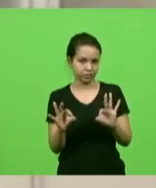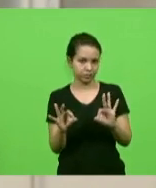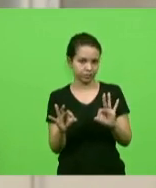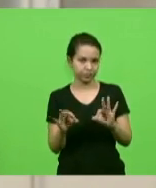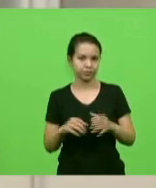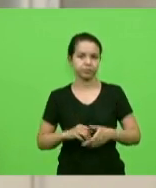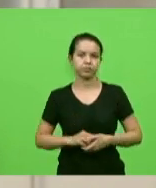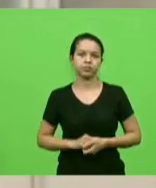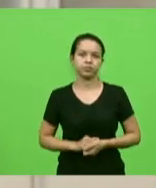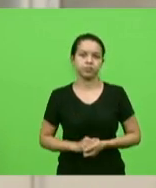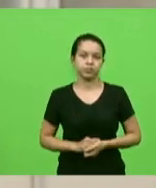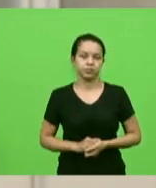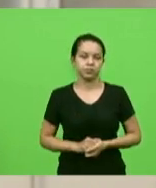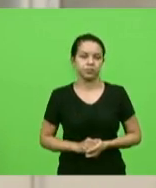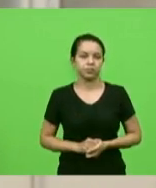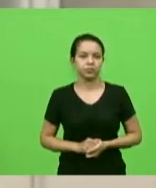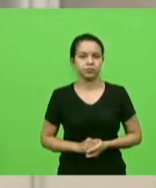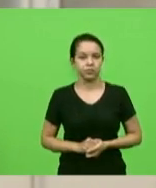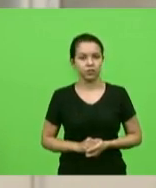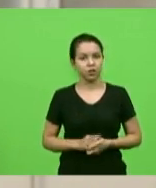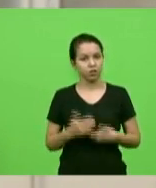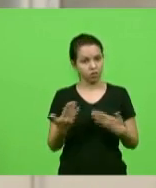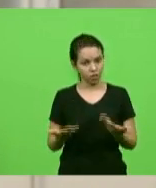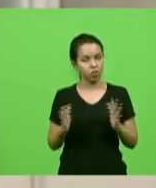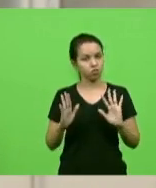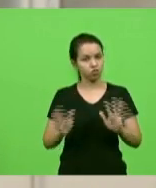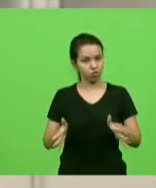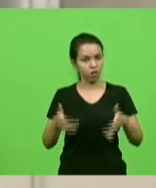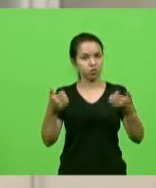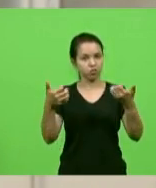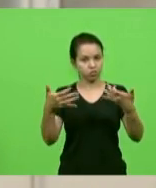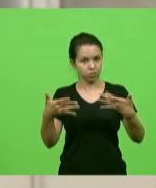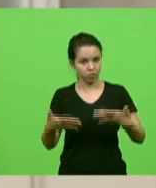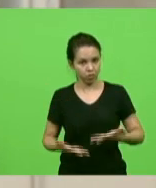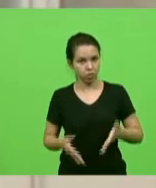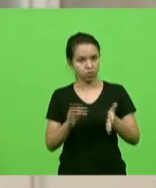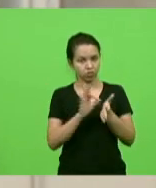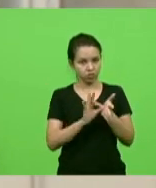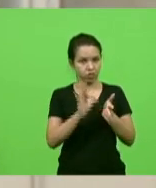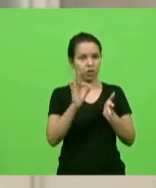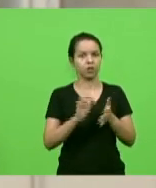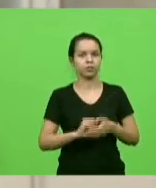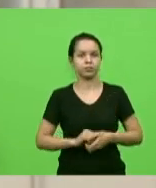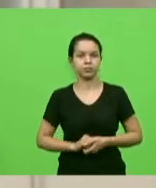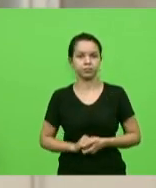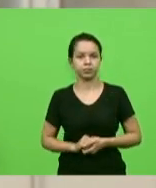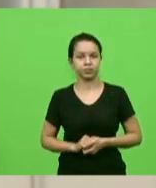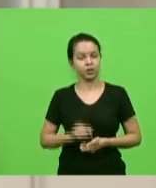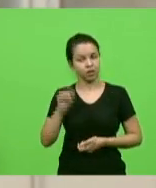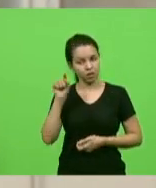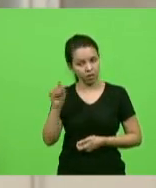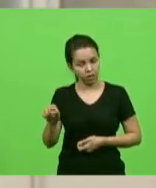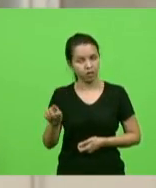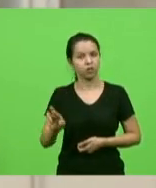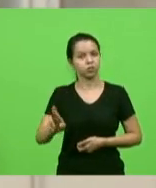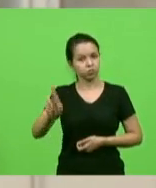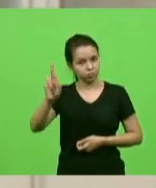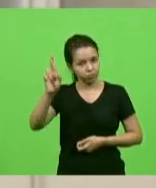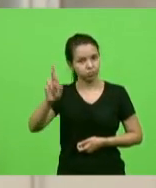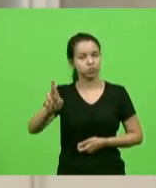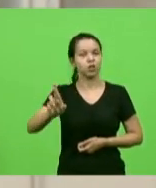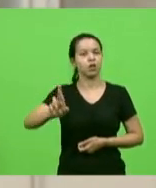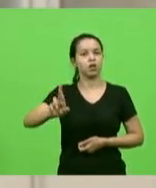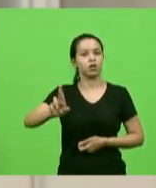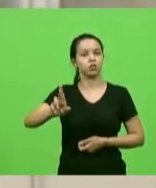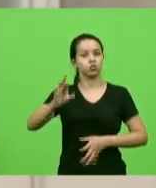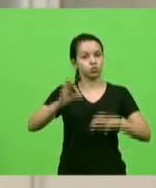haja vista como reto disposto e destacado de tinha ele o dever jurídico